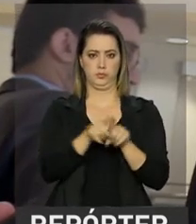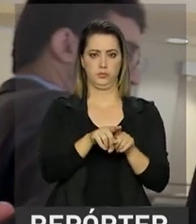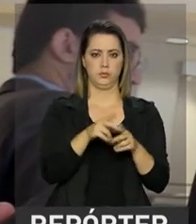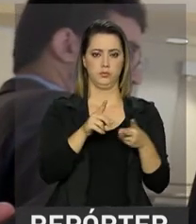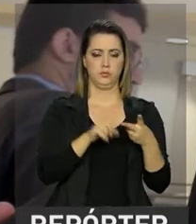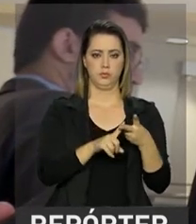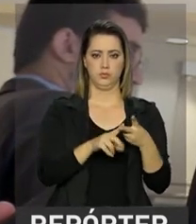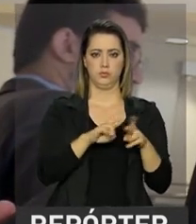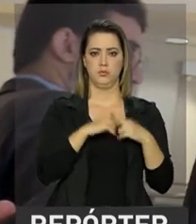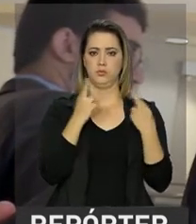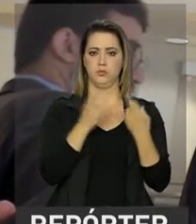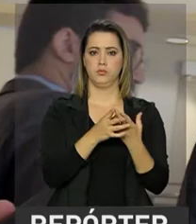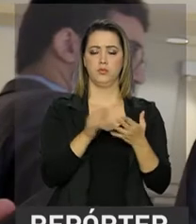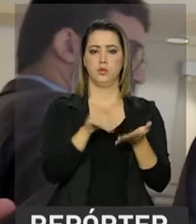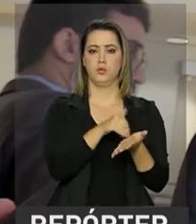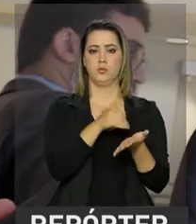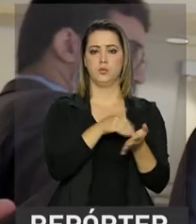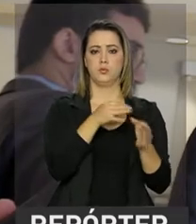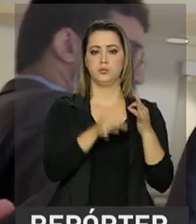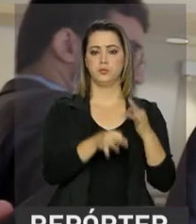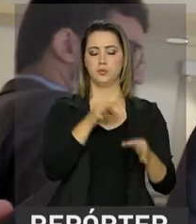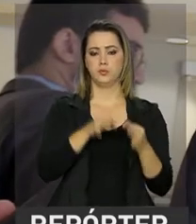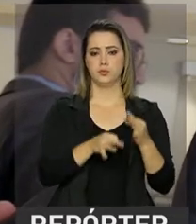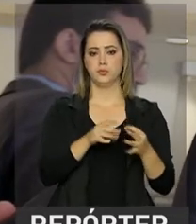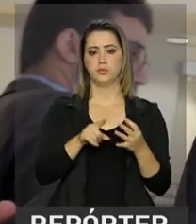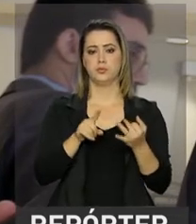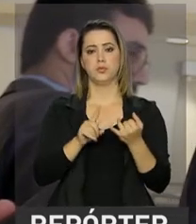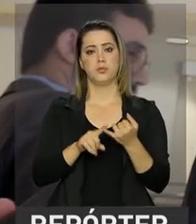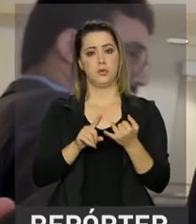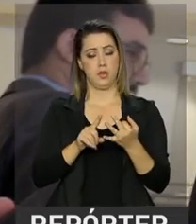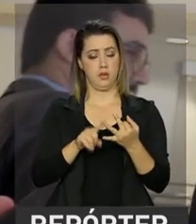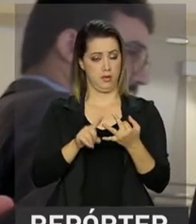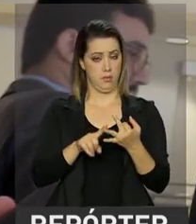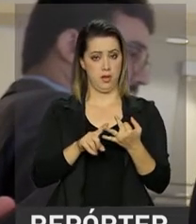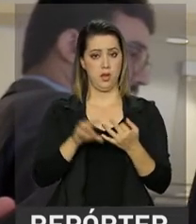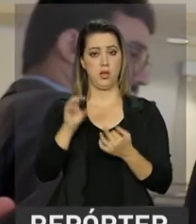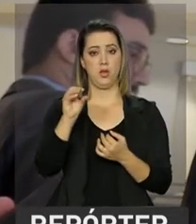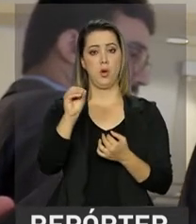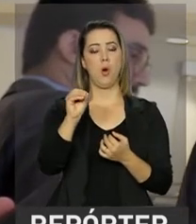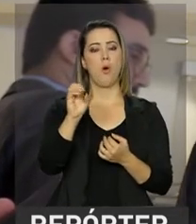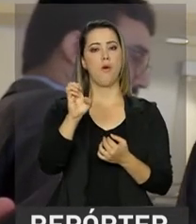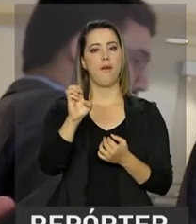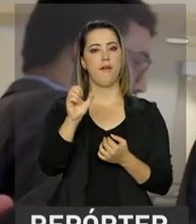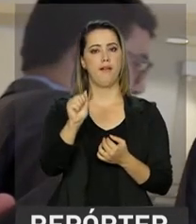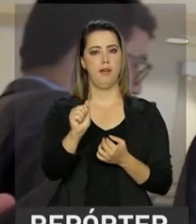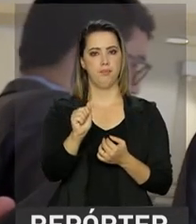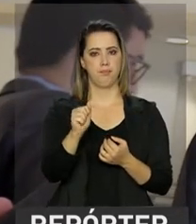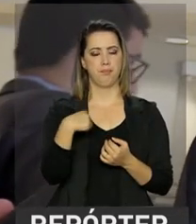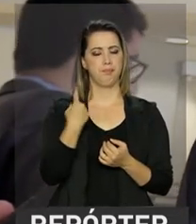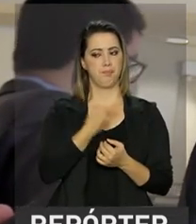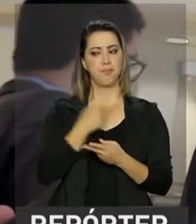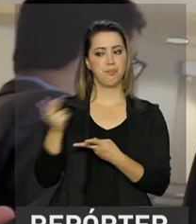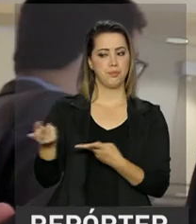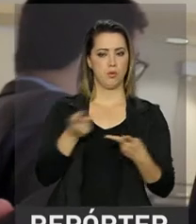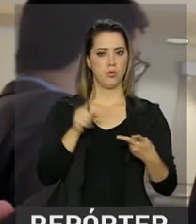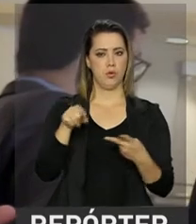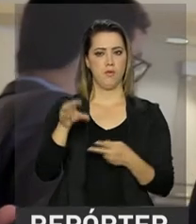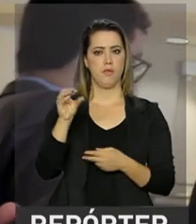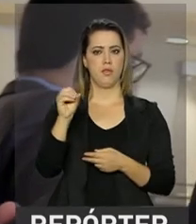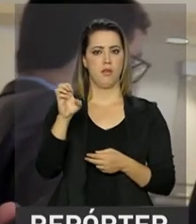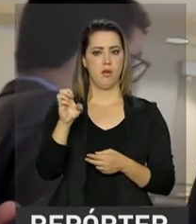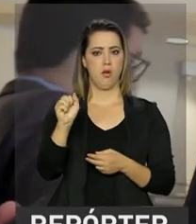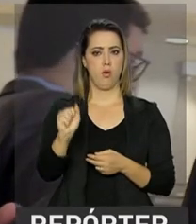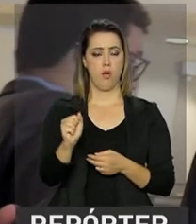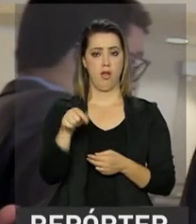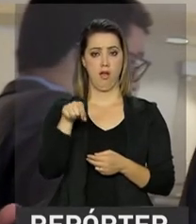a reunião com o secretário de justiça e com a yahoo não é a nós vamos fazer o convite dos países membros